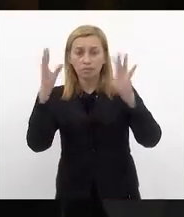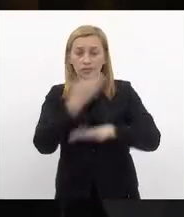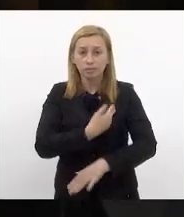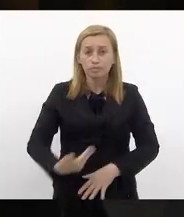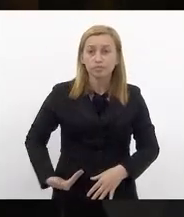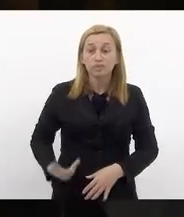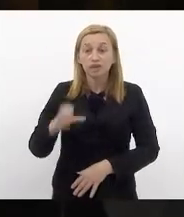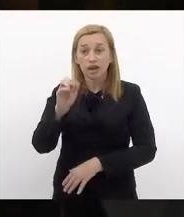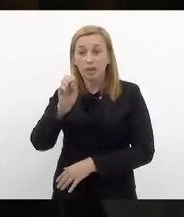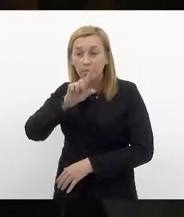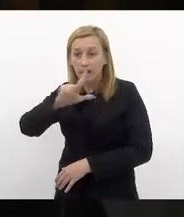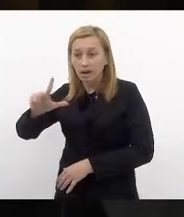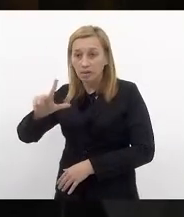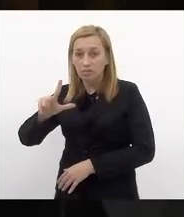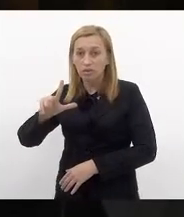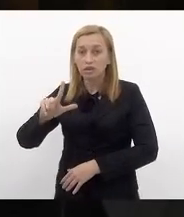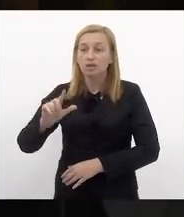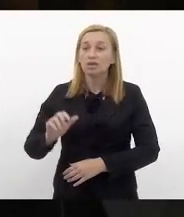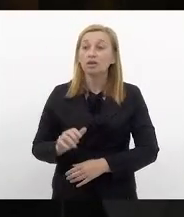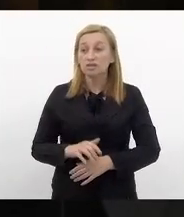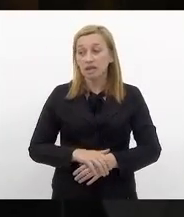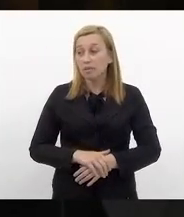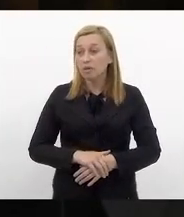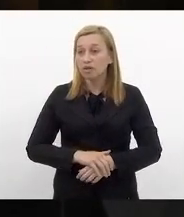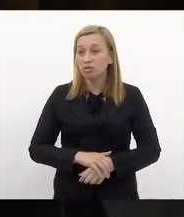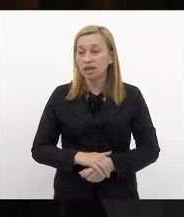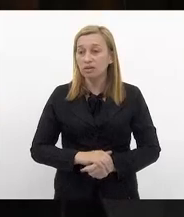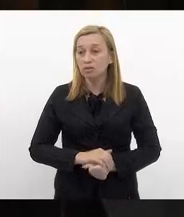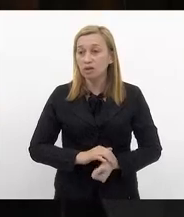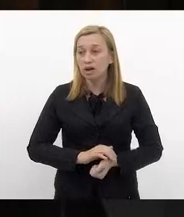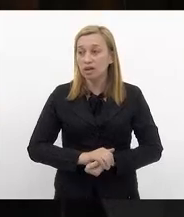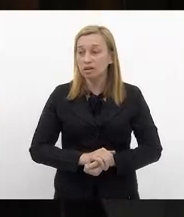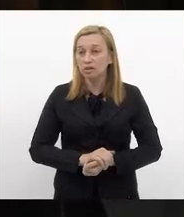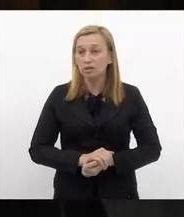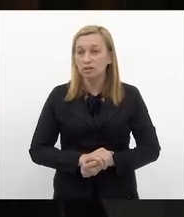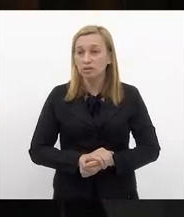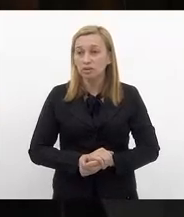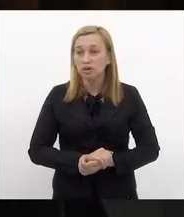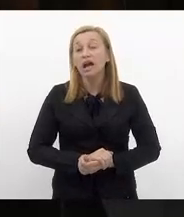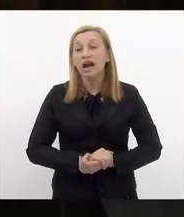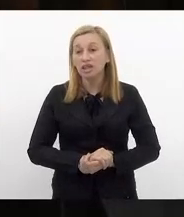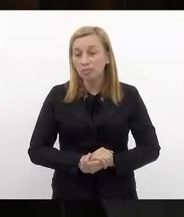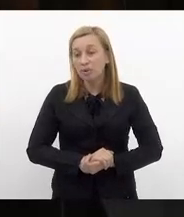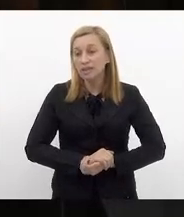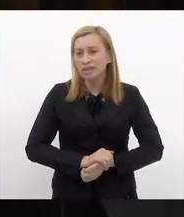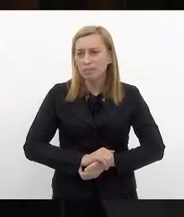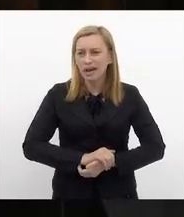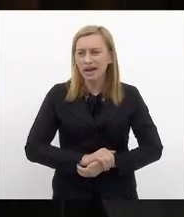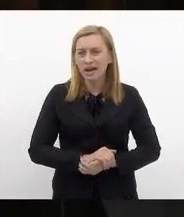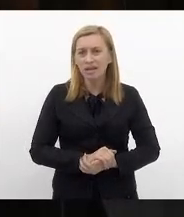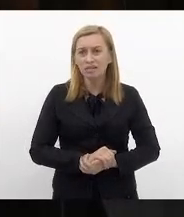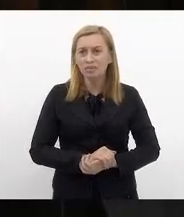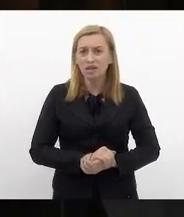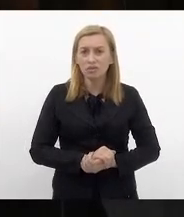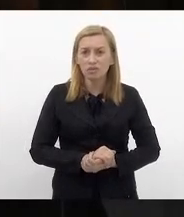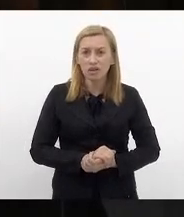Cabral, no governo Pezão, que comprometeu parte das receitas do Estado.